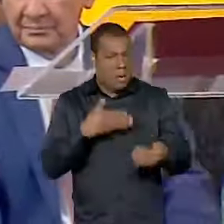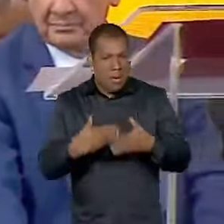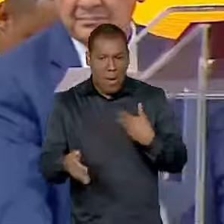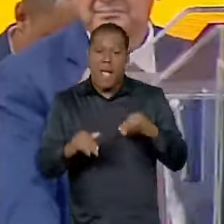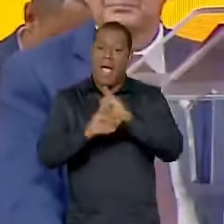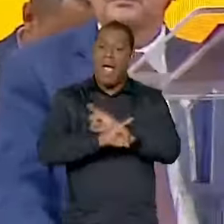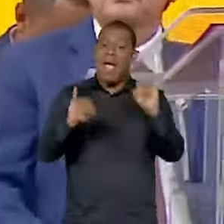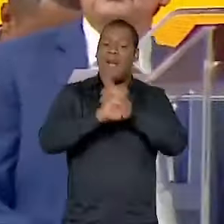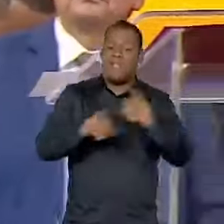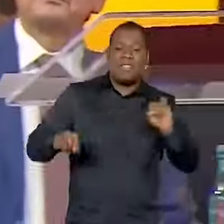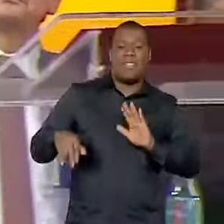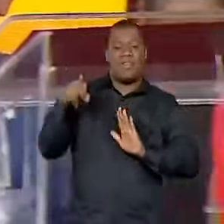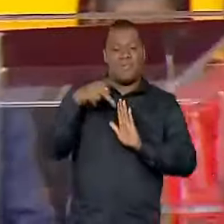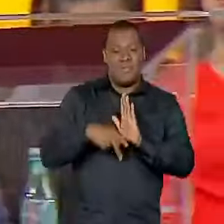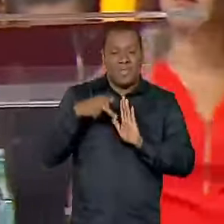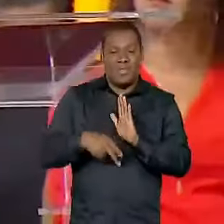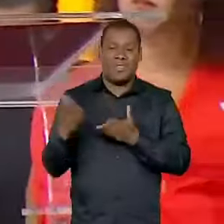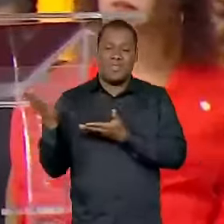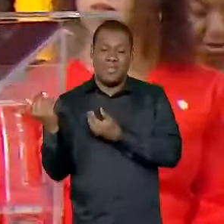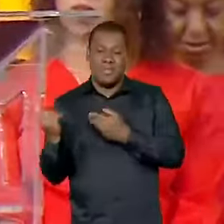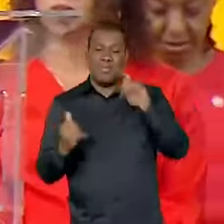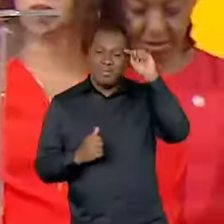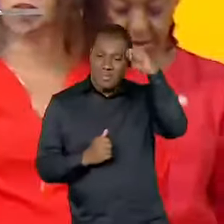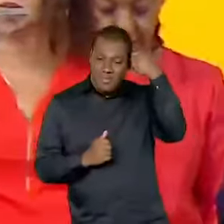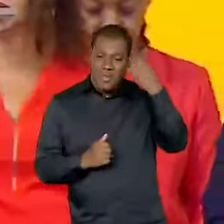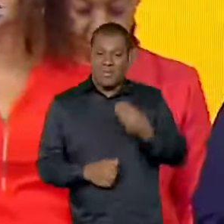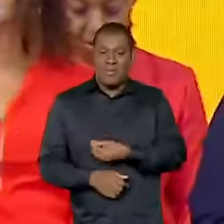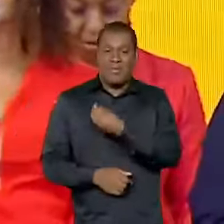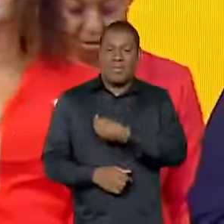coisa que eu queria falar com vocês é que